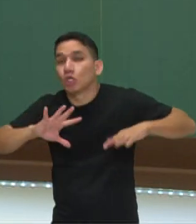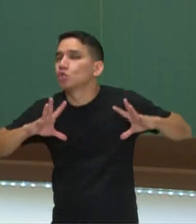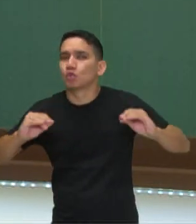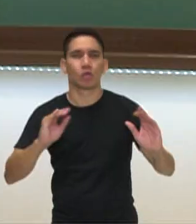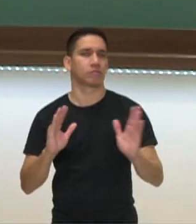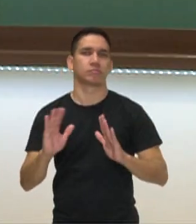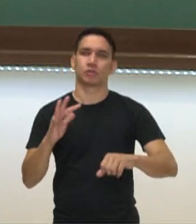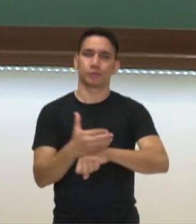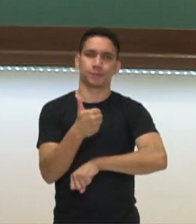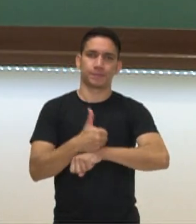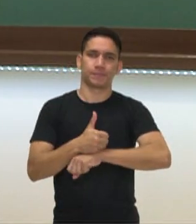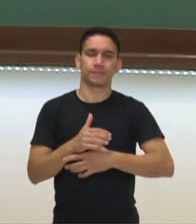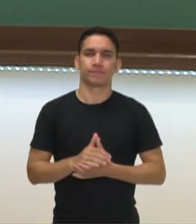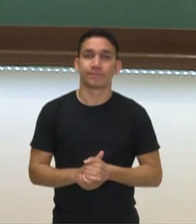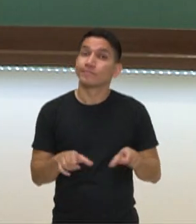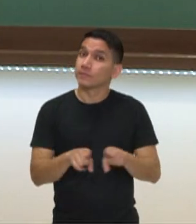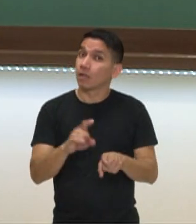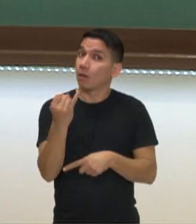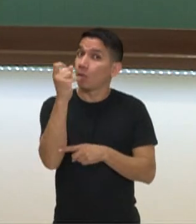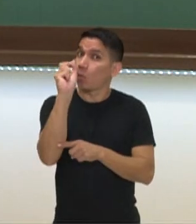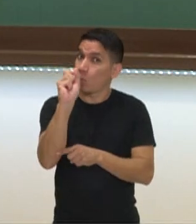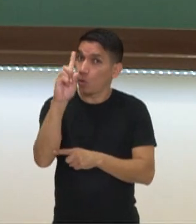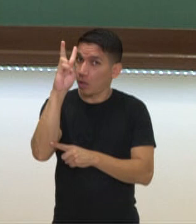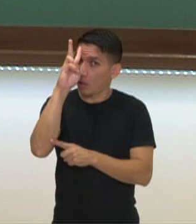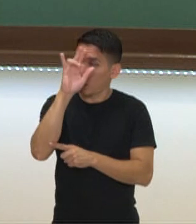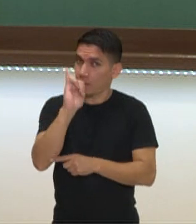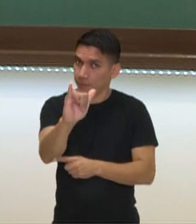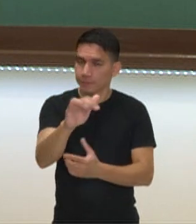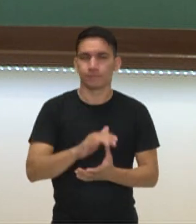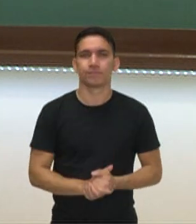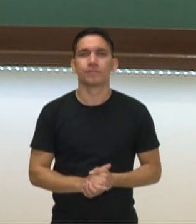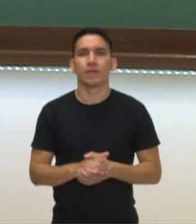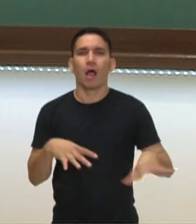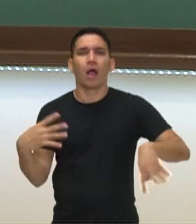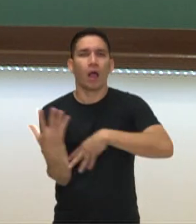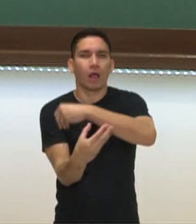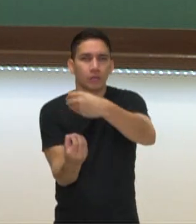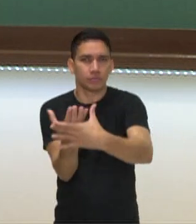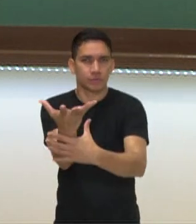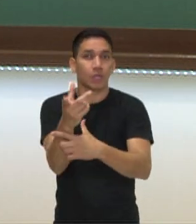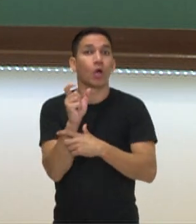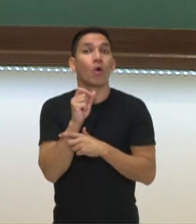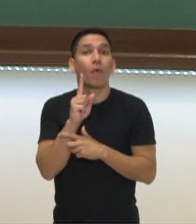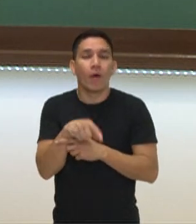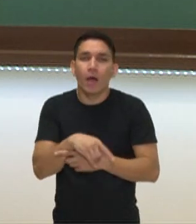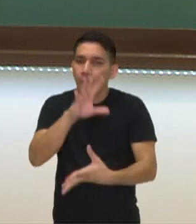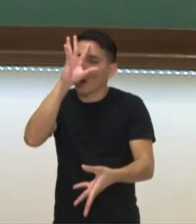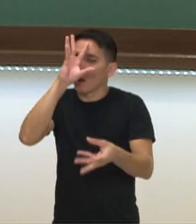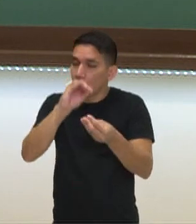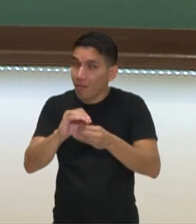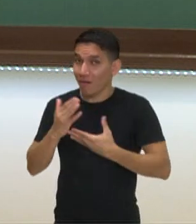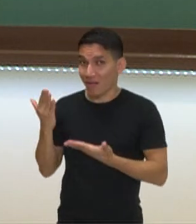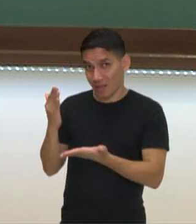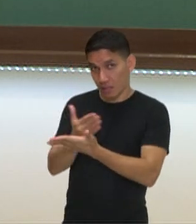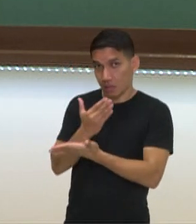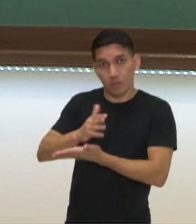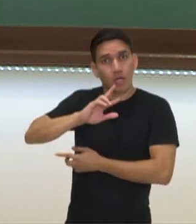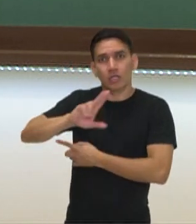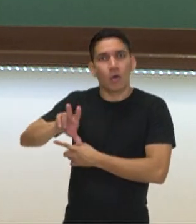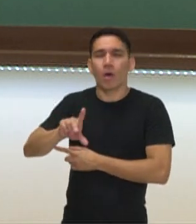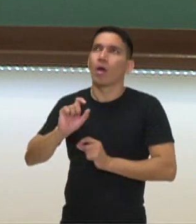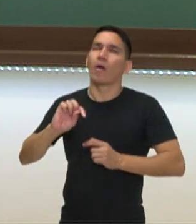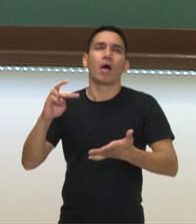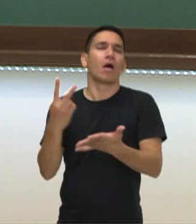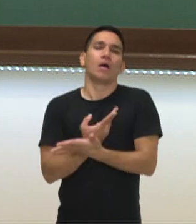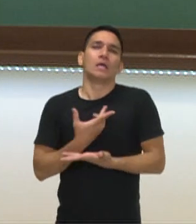colonial. Também é importante a gente ressaltar que a miscigenação, ela é entendida nessa obra não como algo